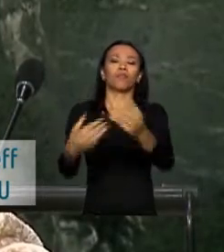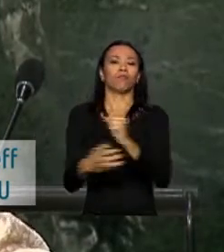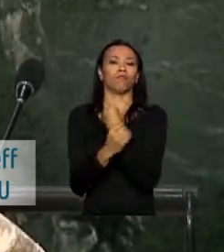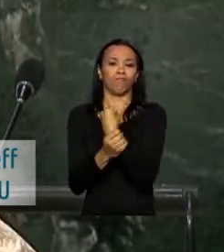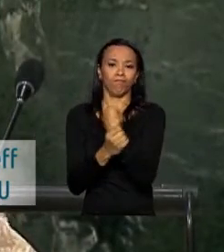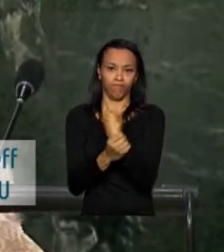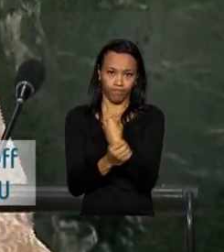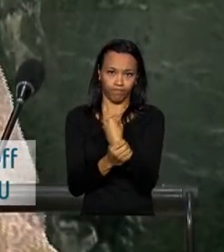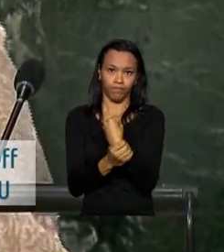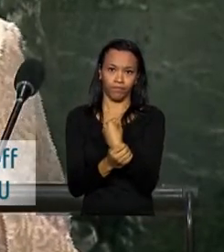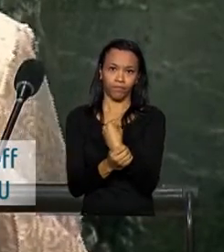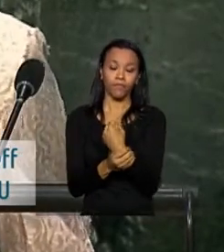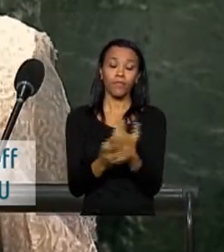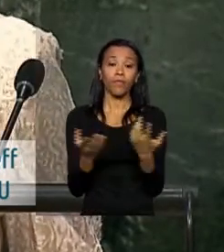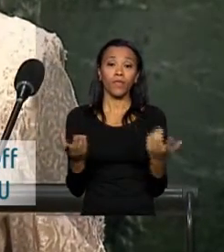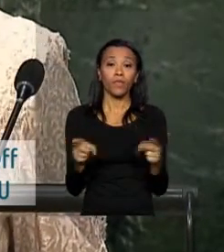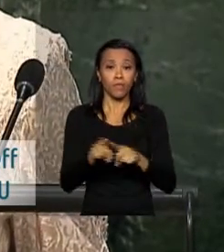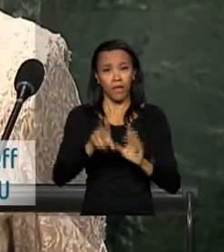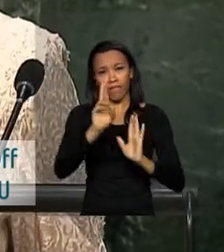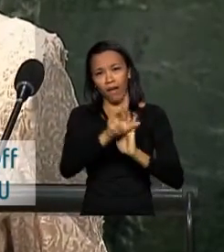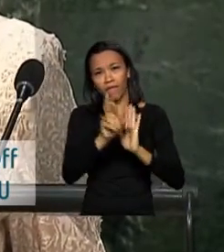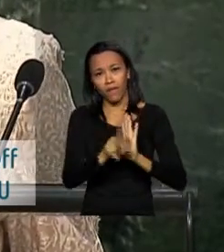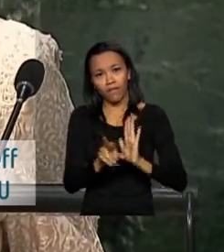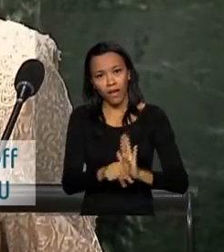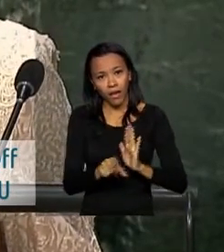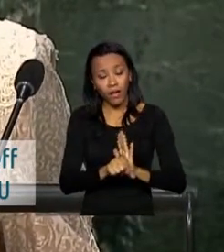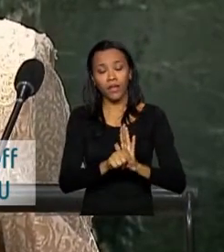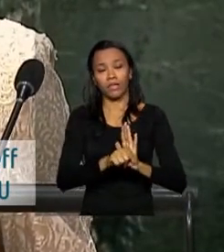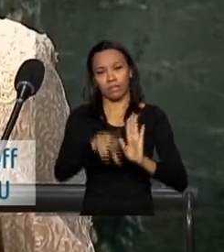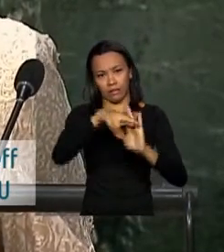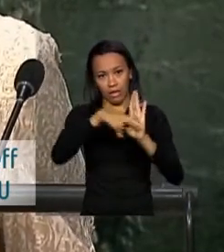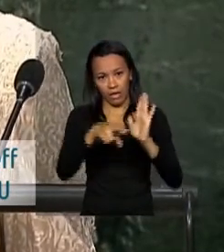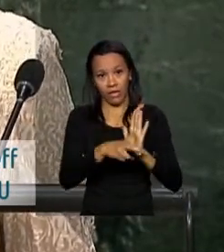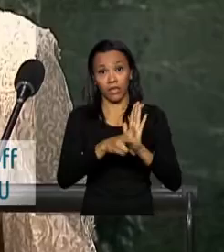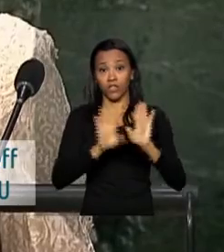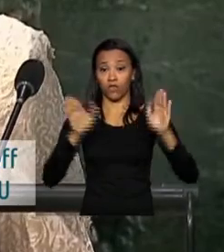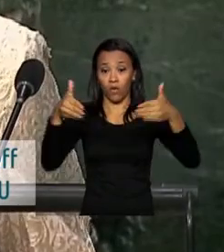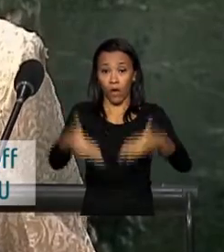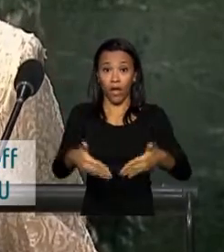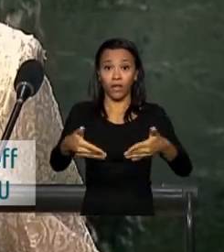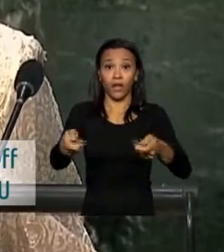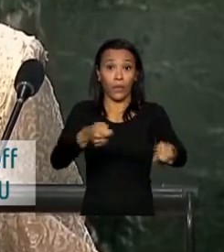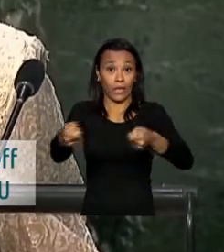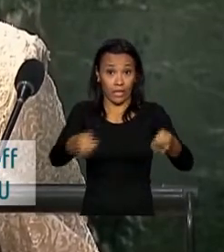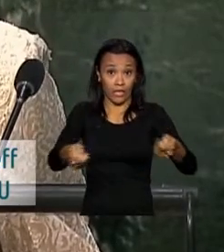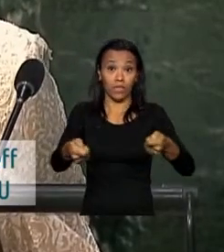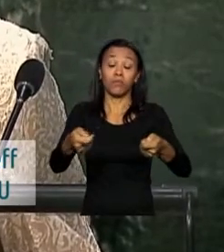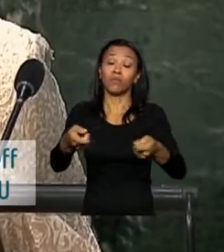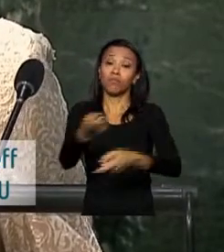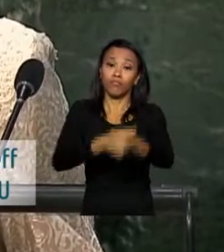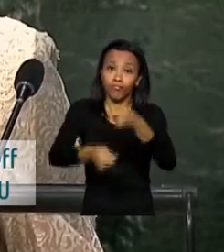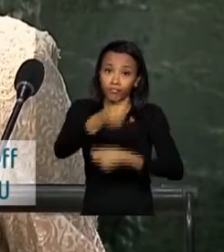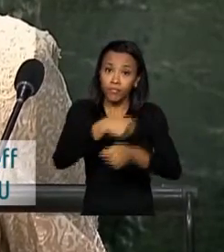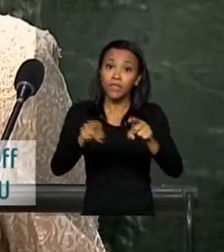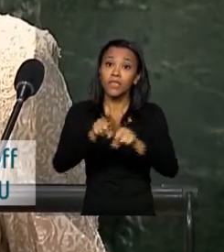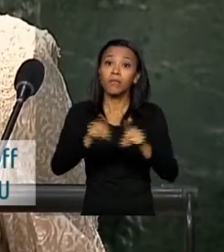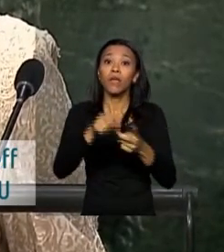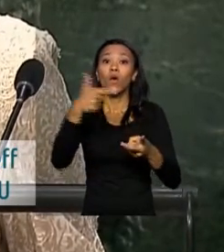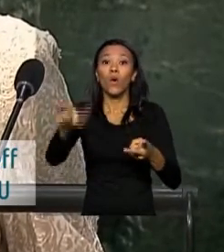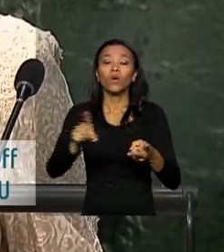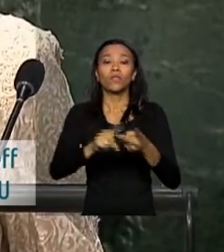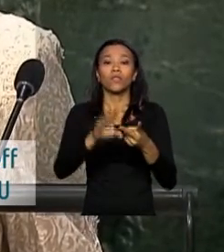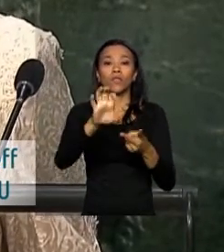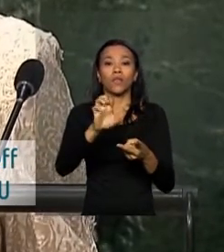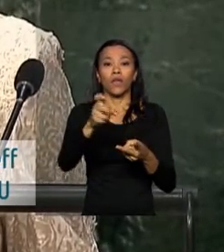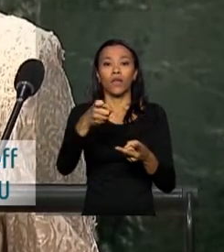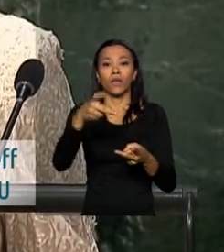duradouro. Além das ações de reequilíbrio fiscal e financeiro, de estímulo às exportações, também adotamos